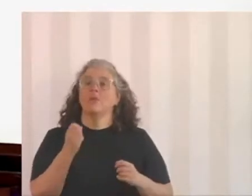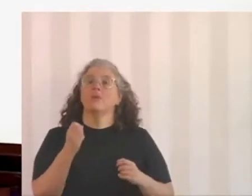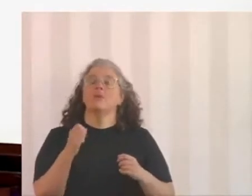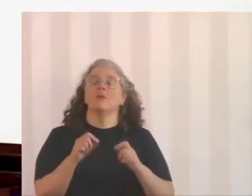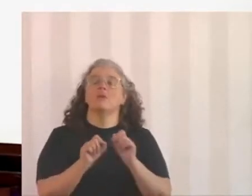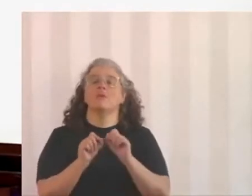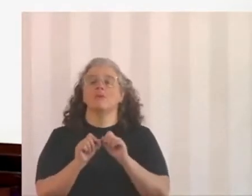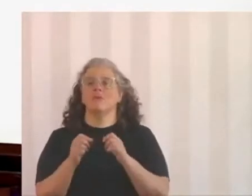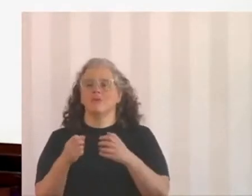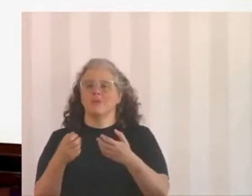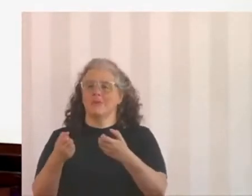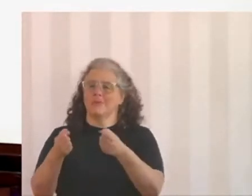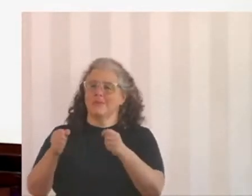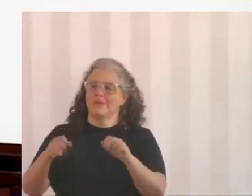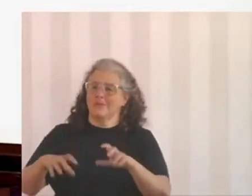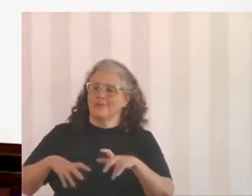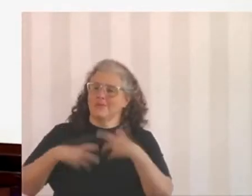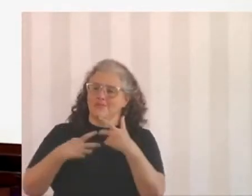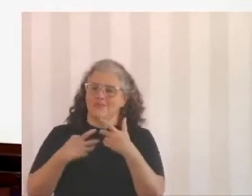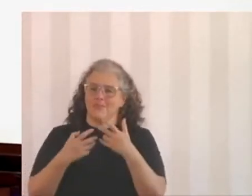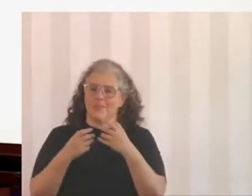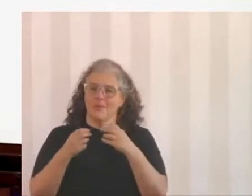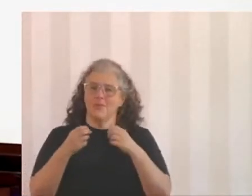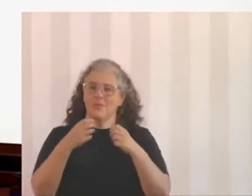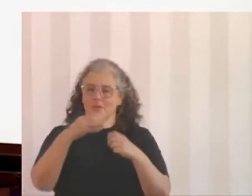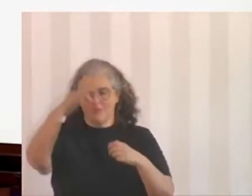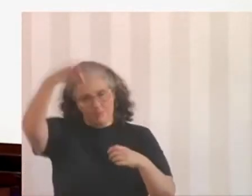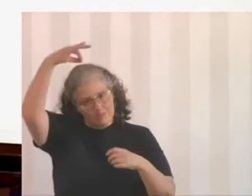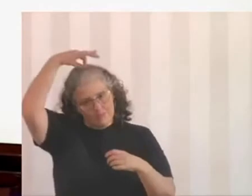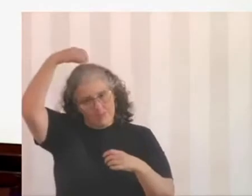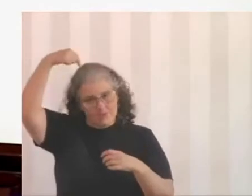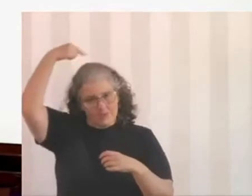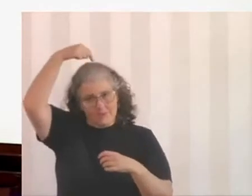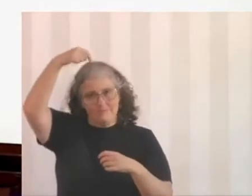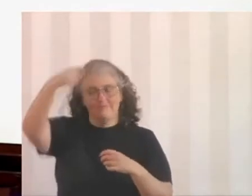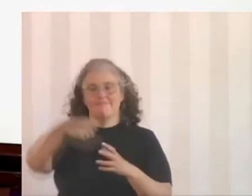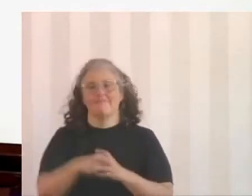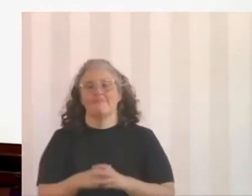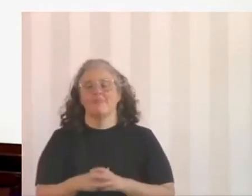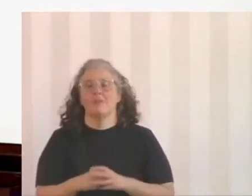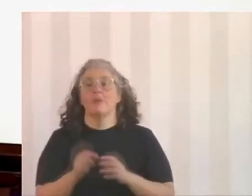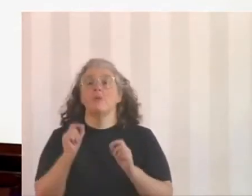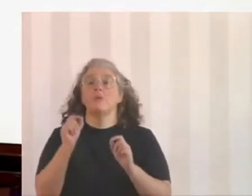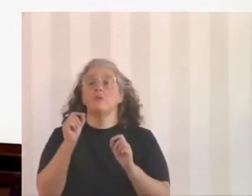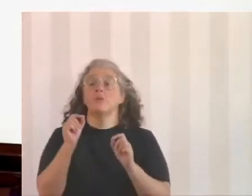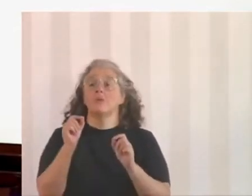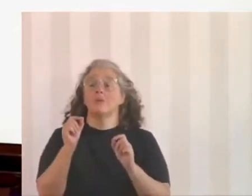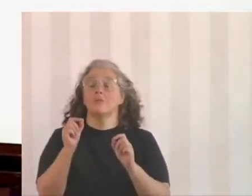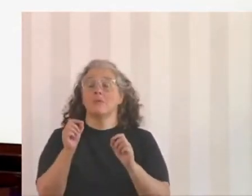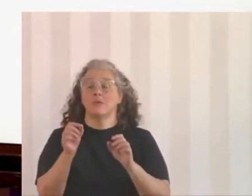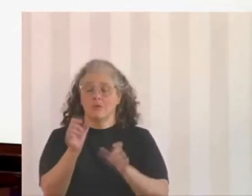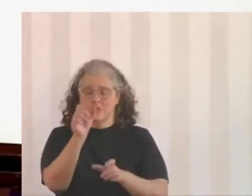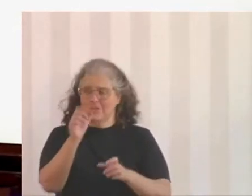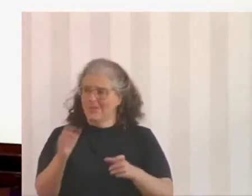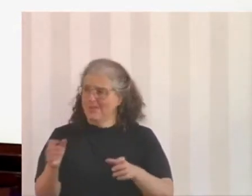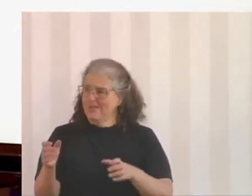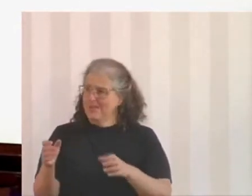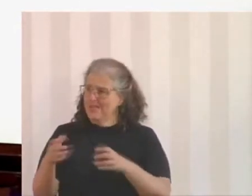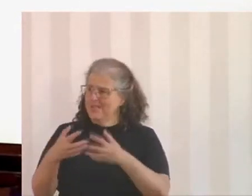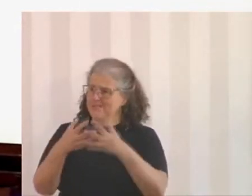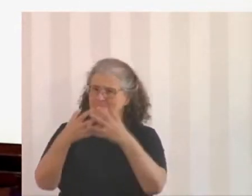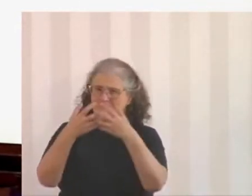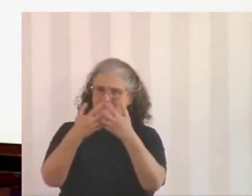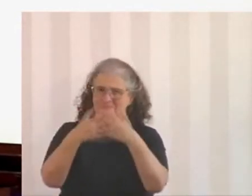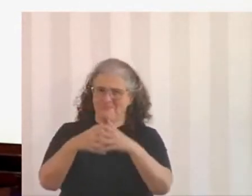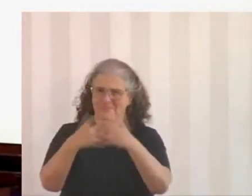Espírito? Qual é o empecilho que pode destruir a harmonia na igreja?